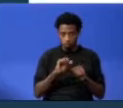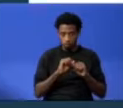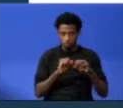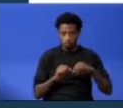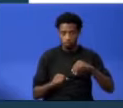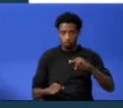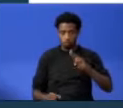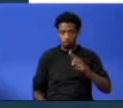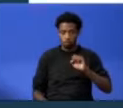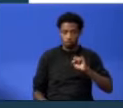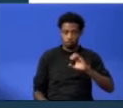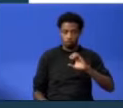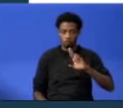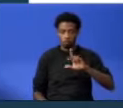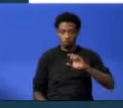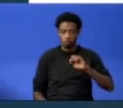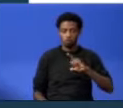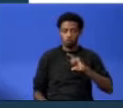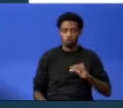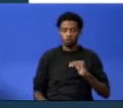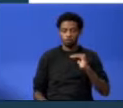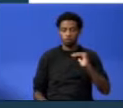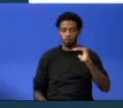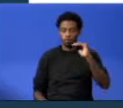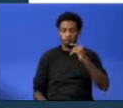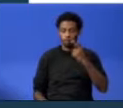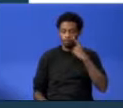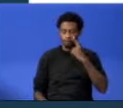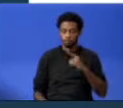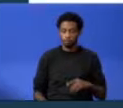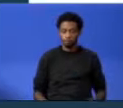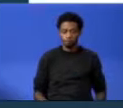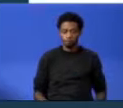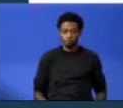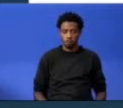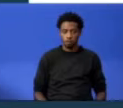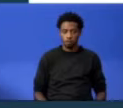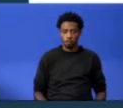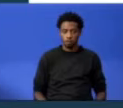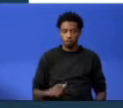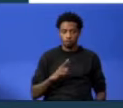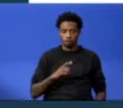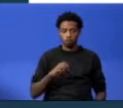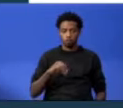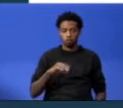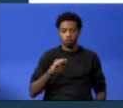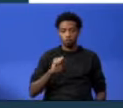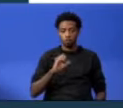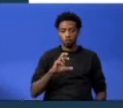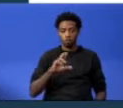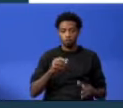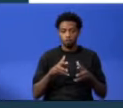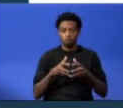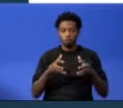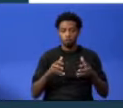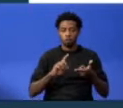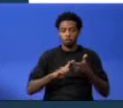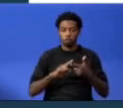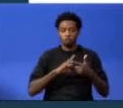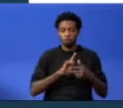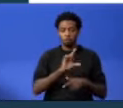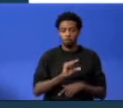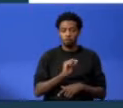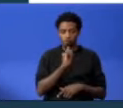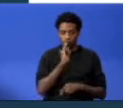esquelético. Então, ela tem uma hierarquia, ou seja, a parte maior, a parte macro da estrutura do músculo e a parte menor, né, a